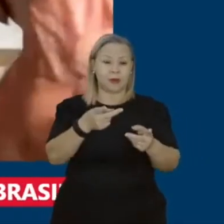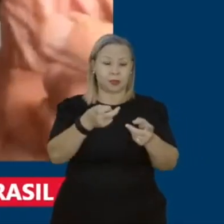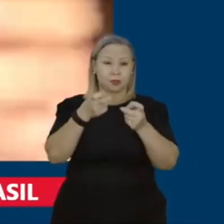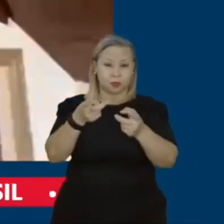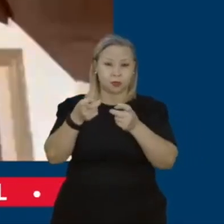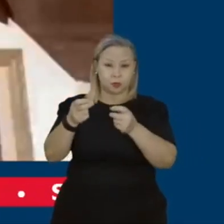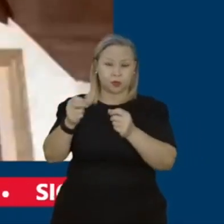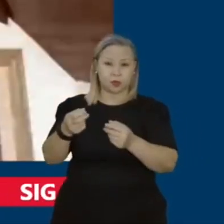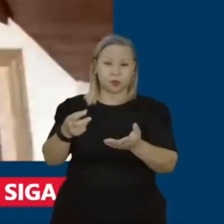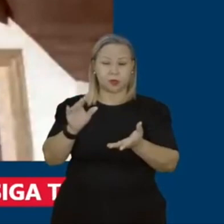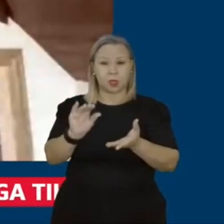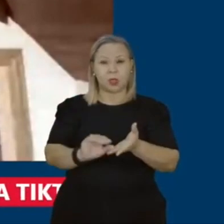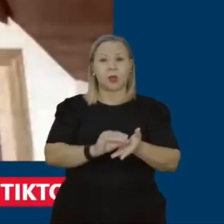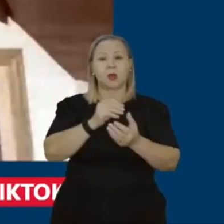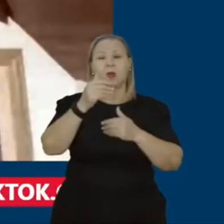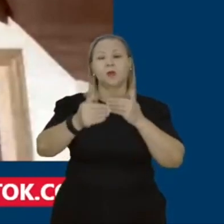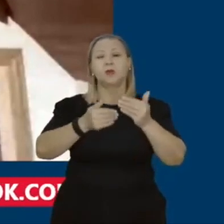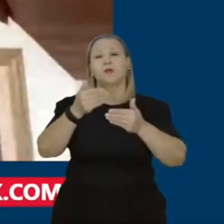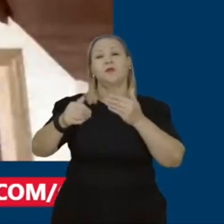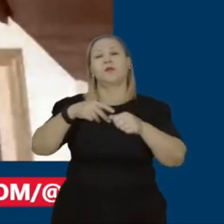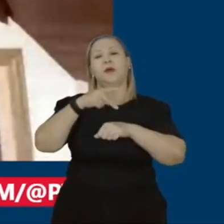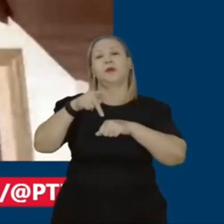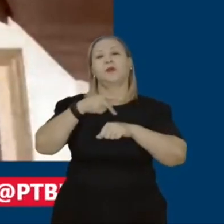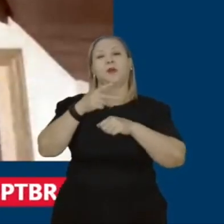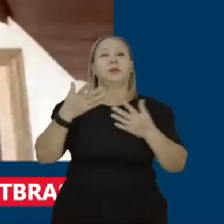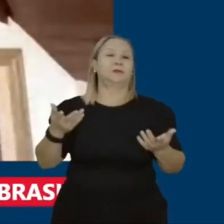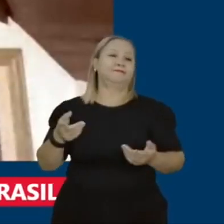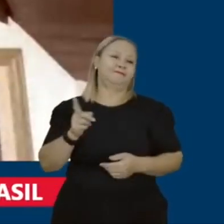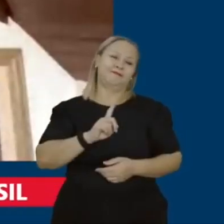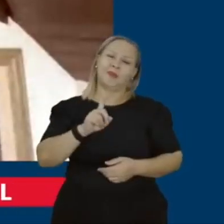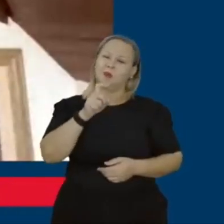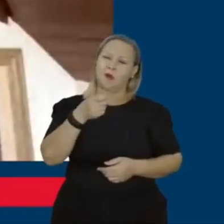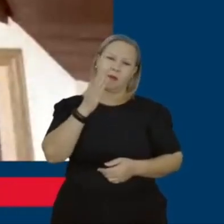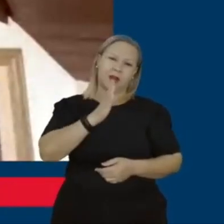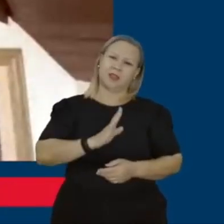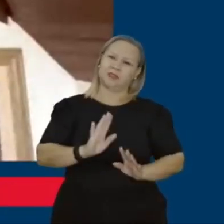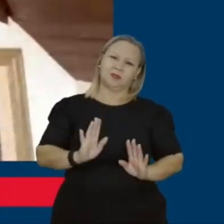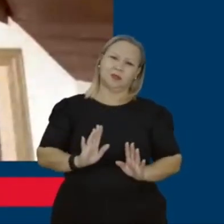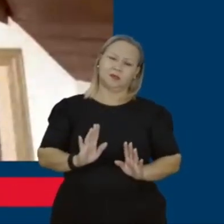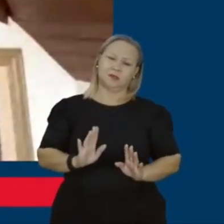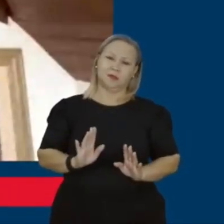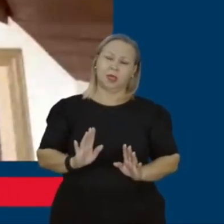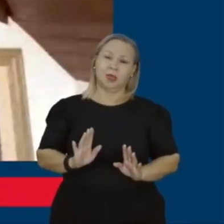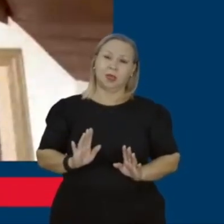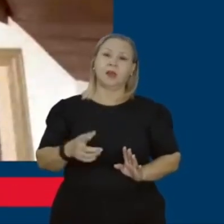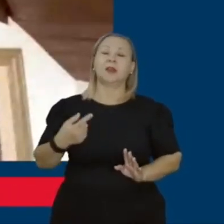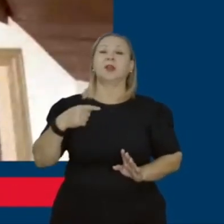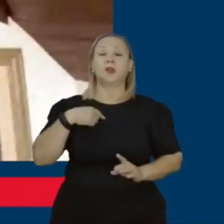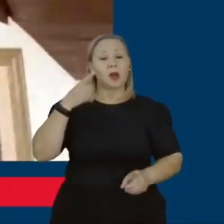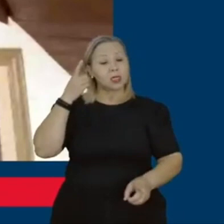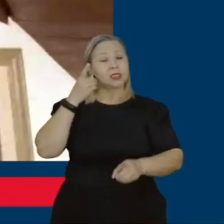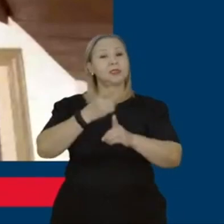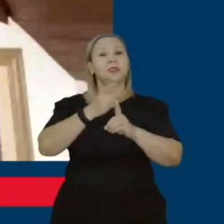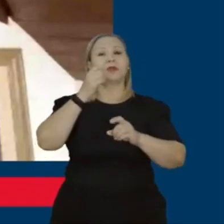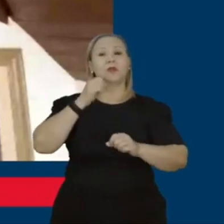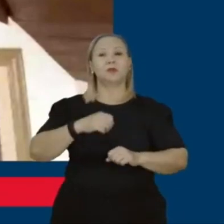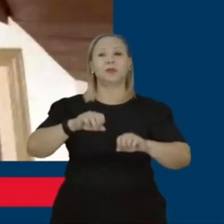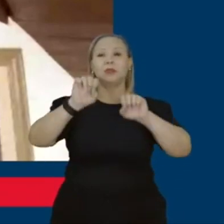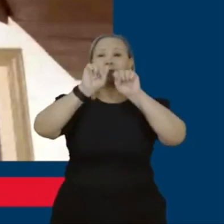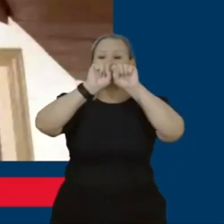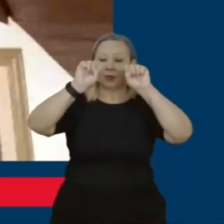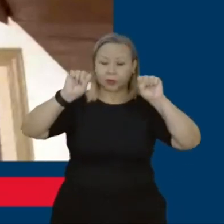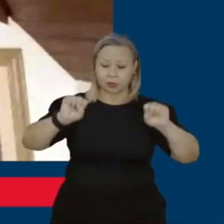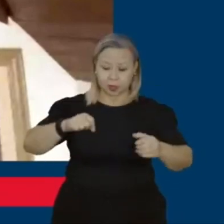os recursos do desenvolvimento do país. Não é o caso do Brasil. Nós aqui descobrimos o sistema de